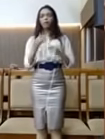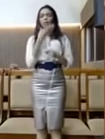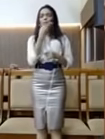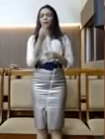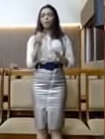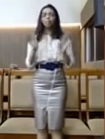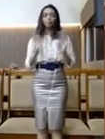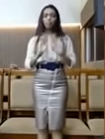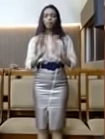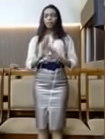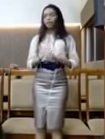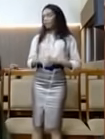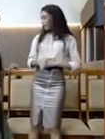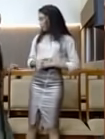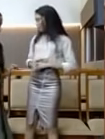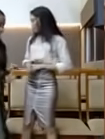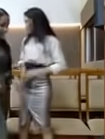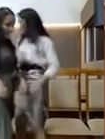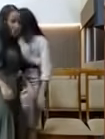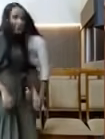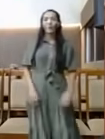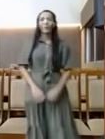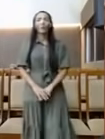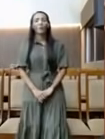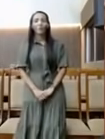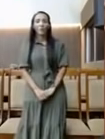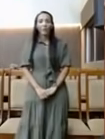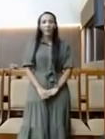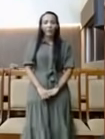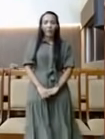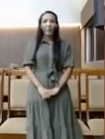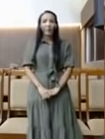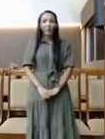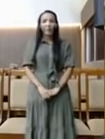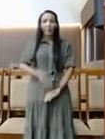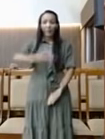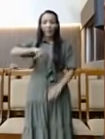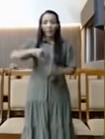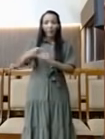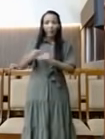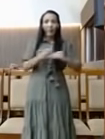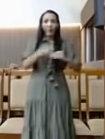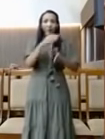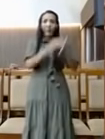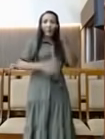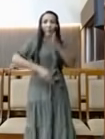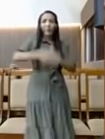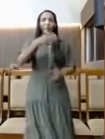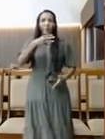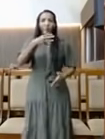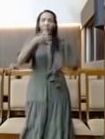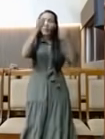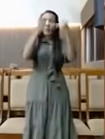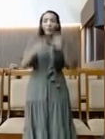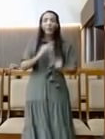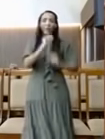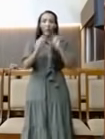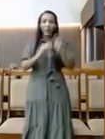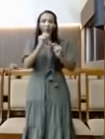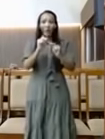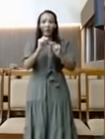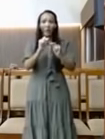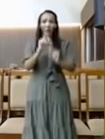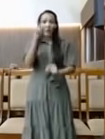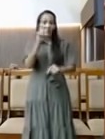ele vai confirmando perante o povo que ele é contigo Josué Capítulo 3 A Bíblia diz que Deus chamou Josué ele diz assim hoje